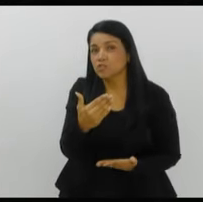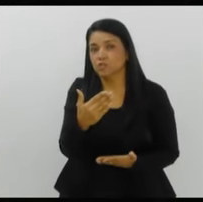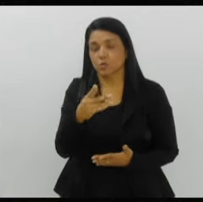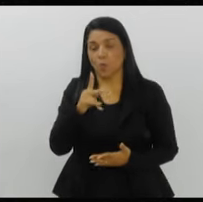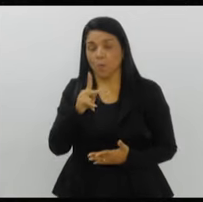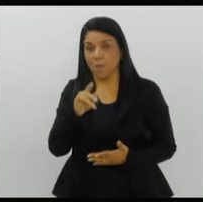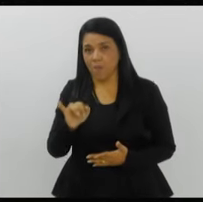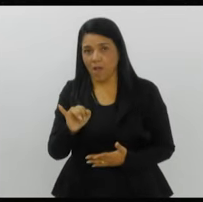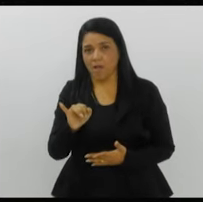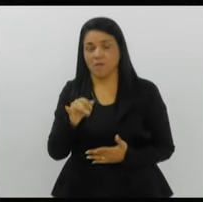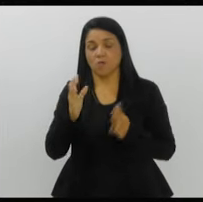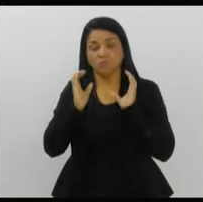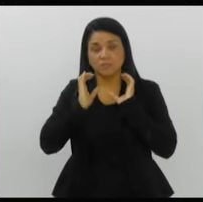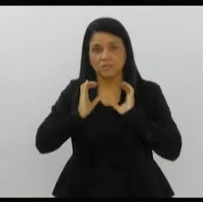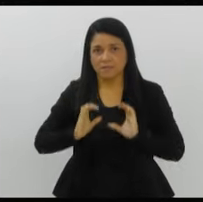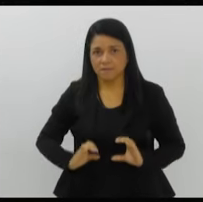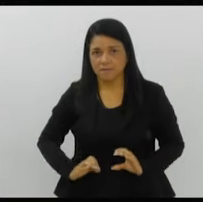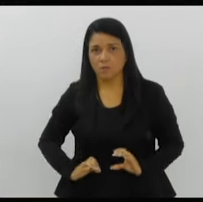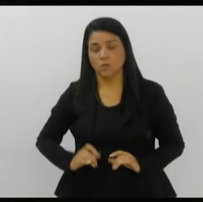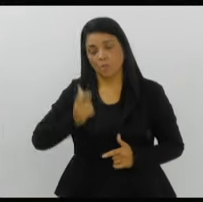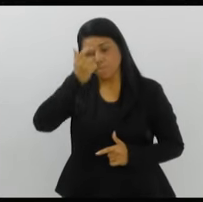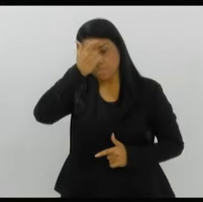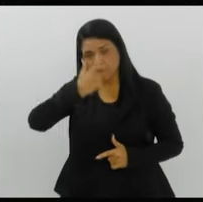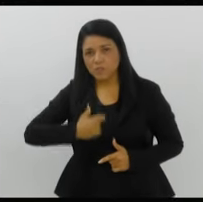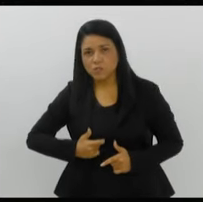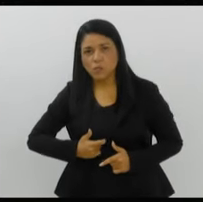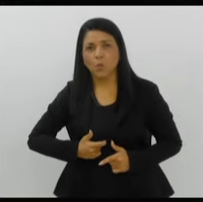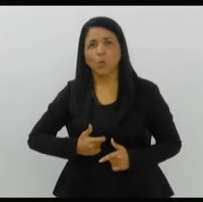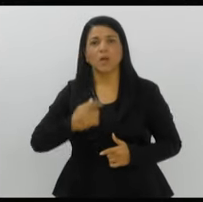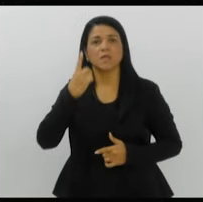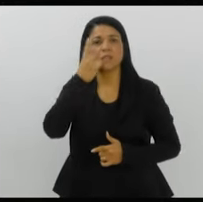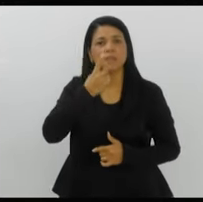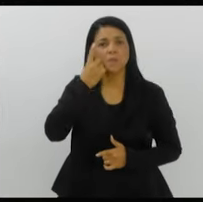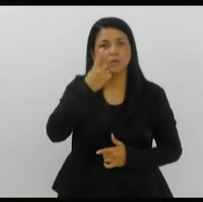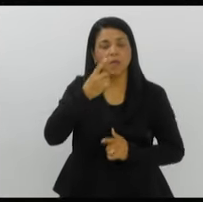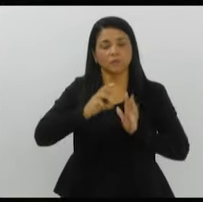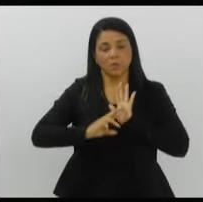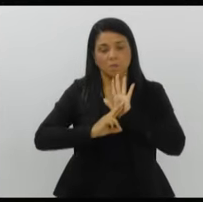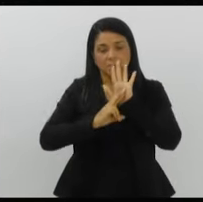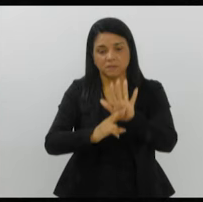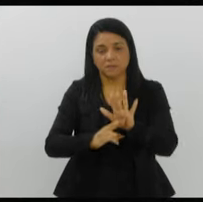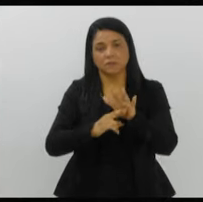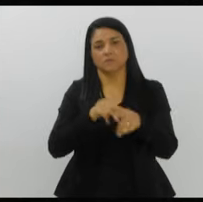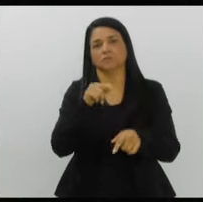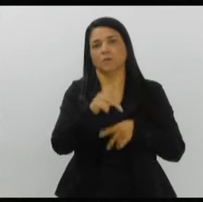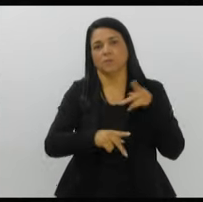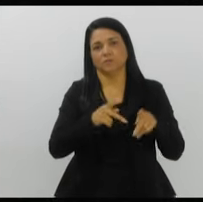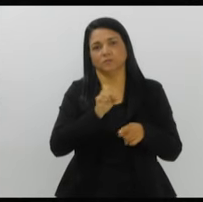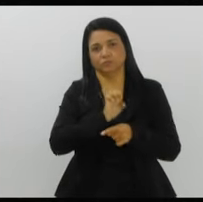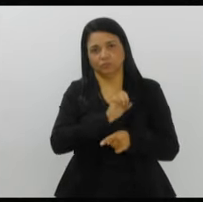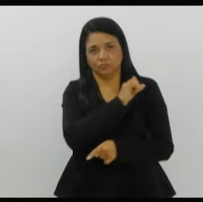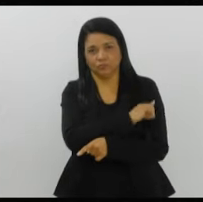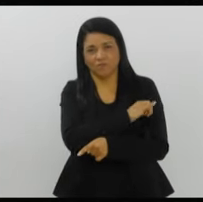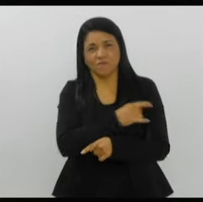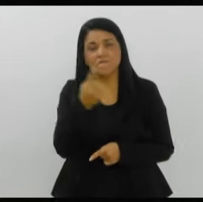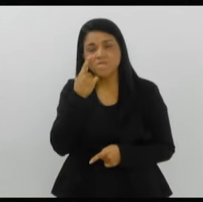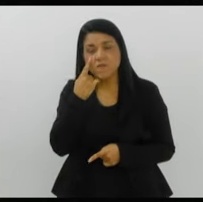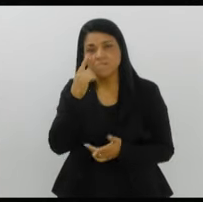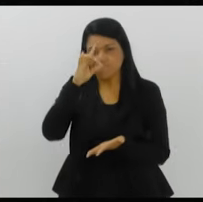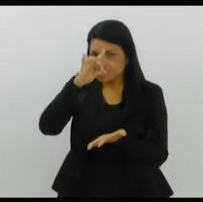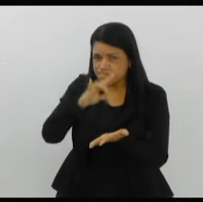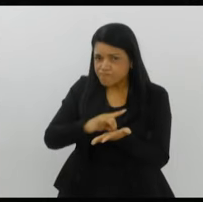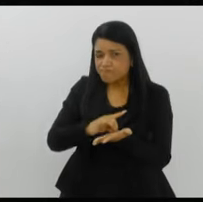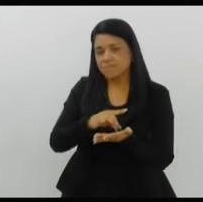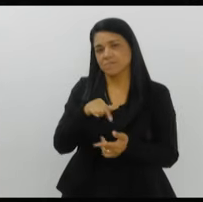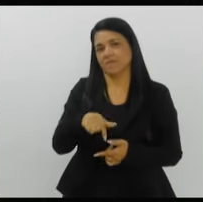pai, como cidadão, como pessoa, como deputado, como representante do Estado do Rio de Janeiro. Venha ver a realidade que nós vivemos